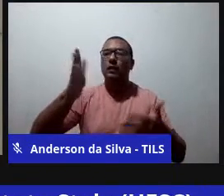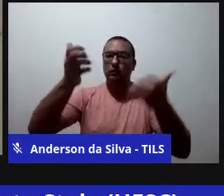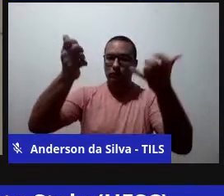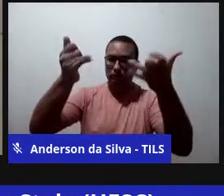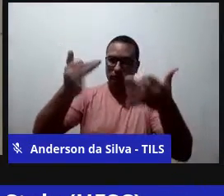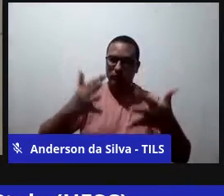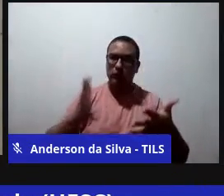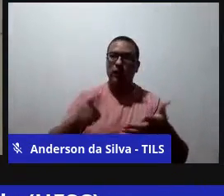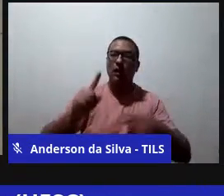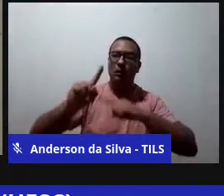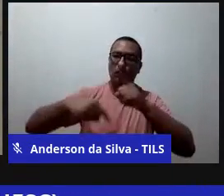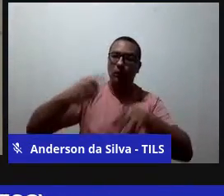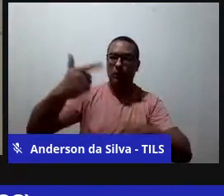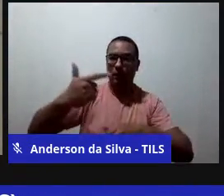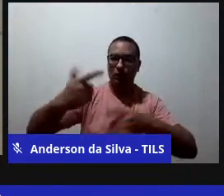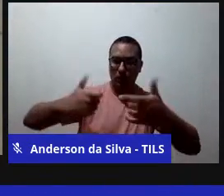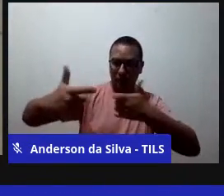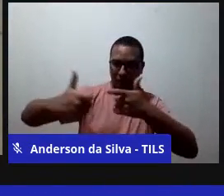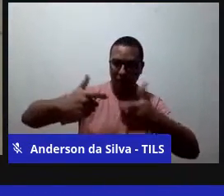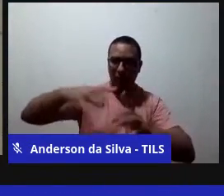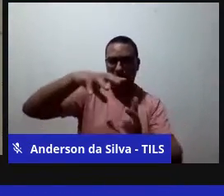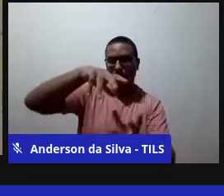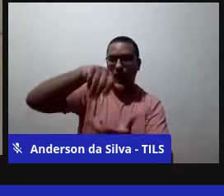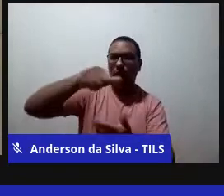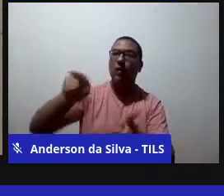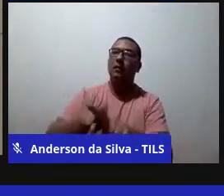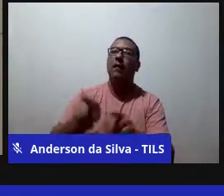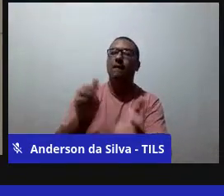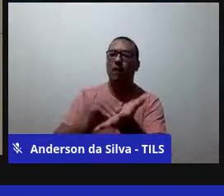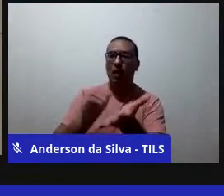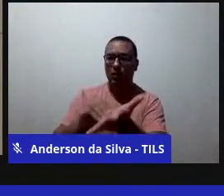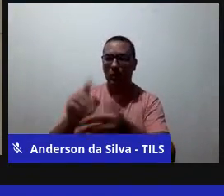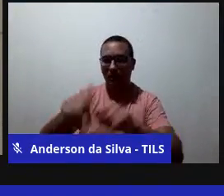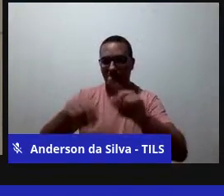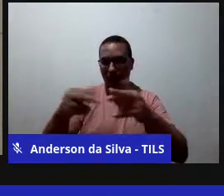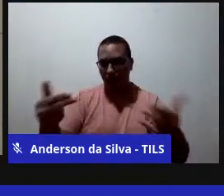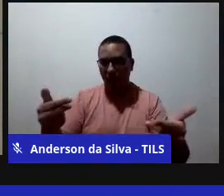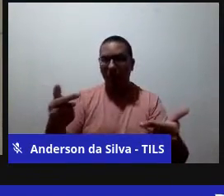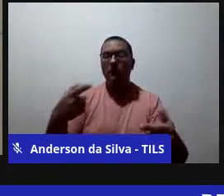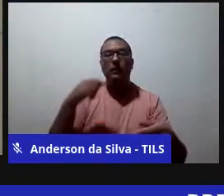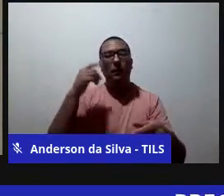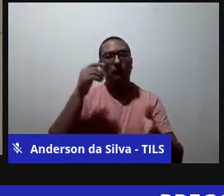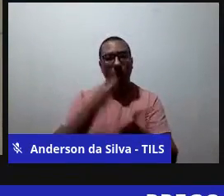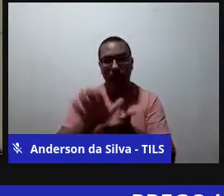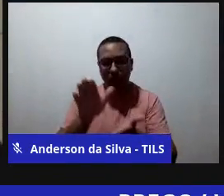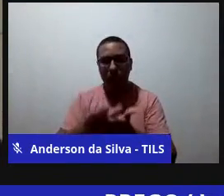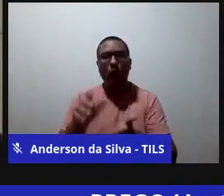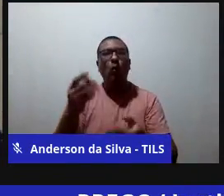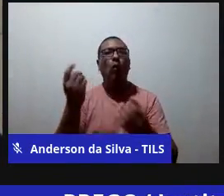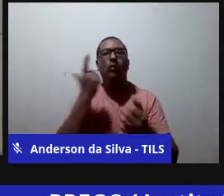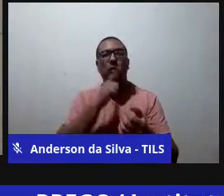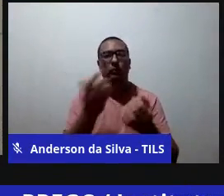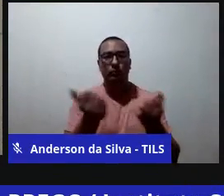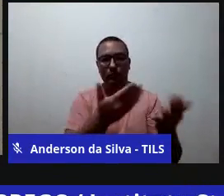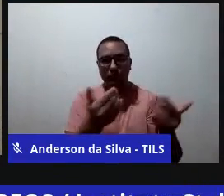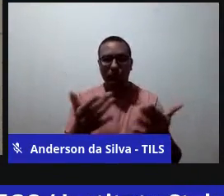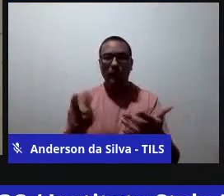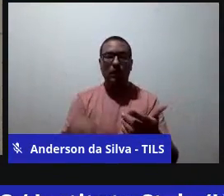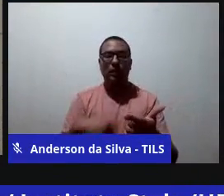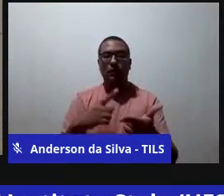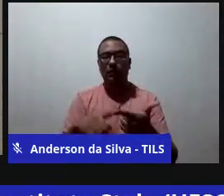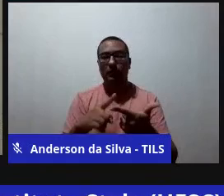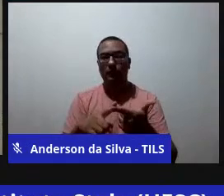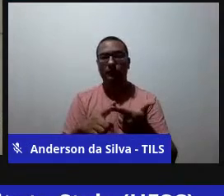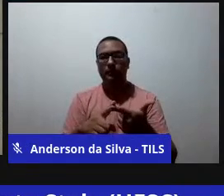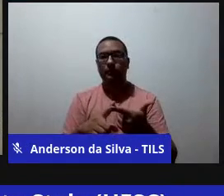Guerra Mundial, com a falta de recursos, eu tinha que fazer mais com menos, eu busquei a eficiência. Num segundo momento, a